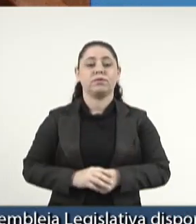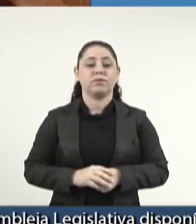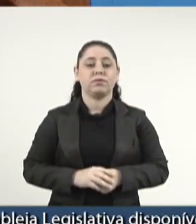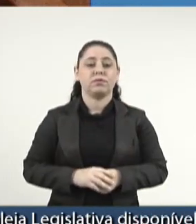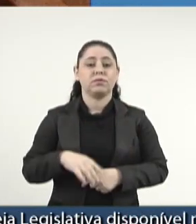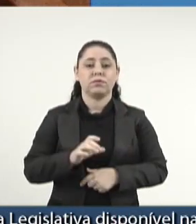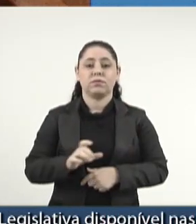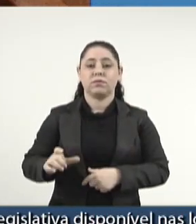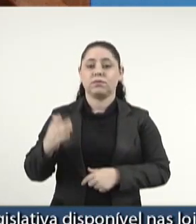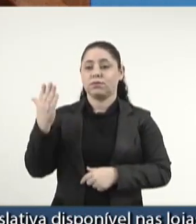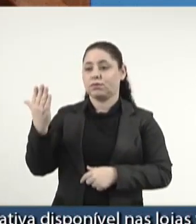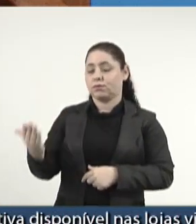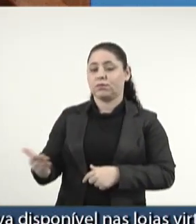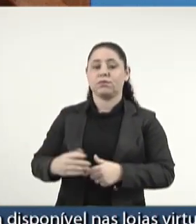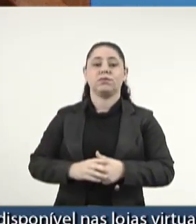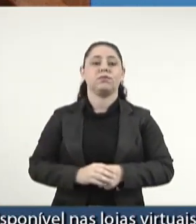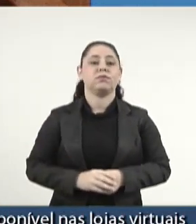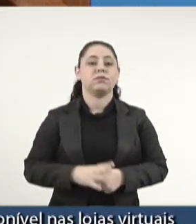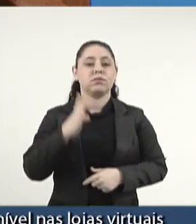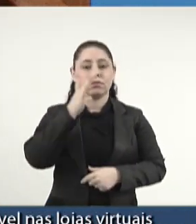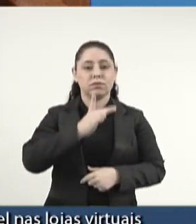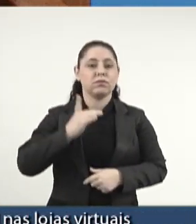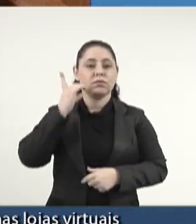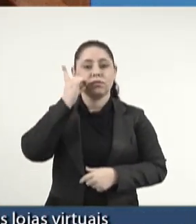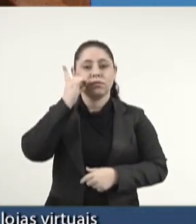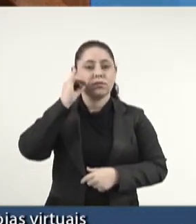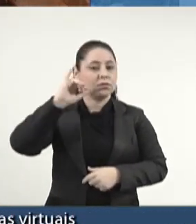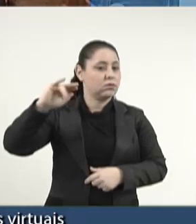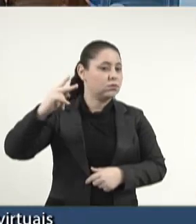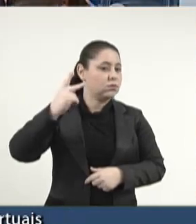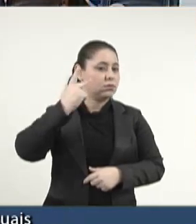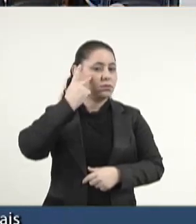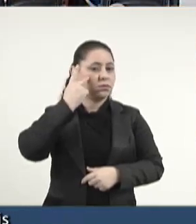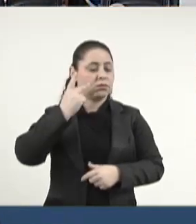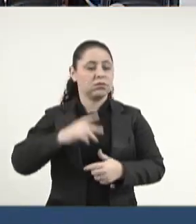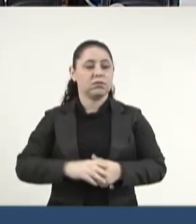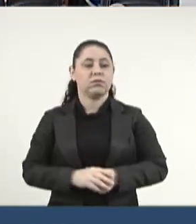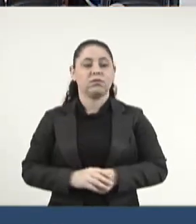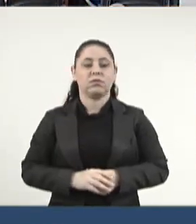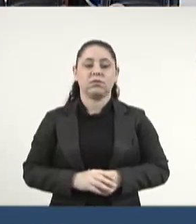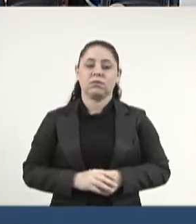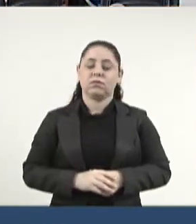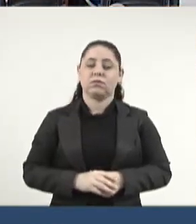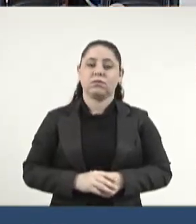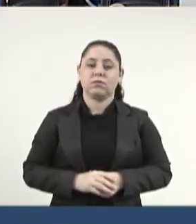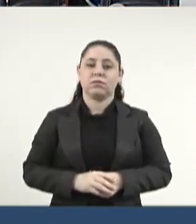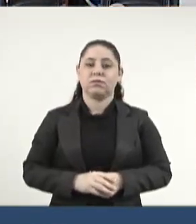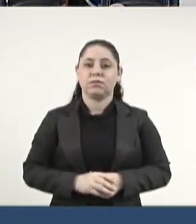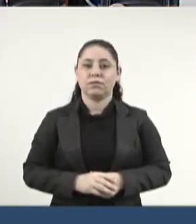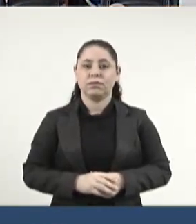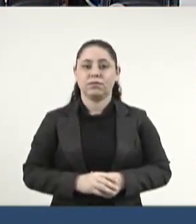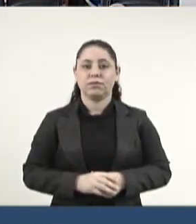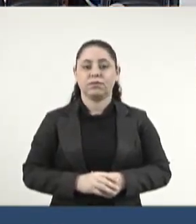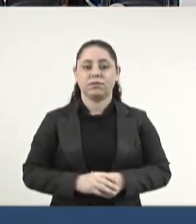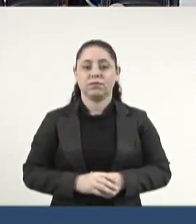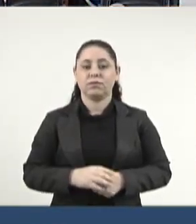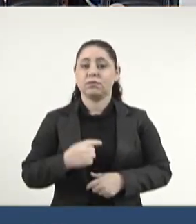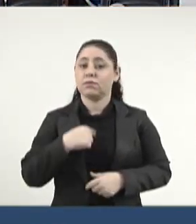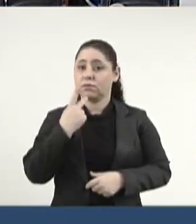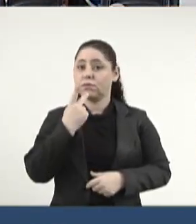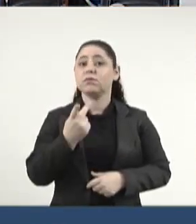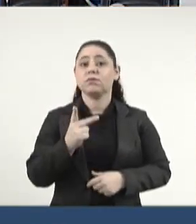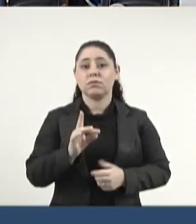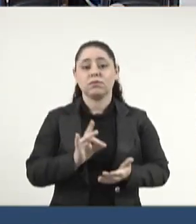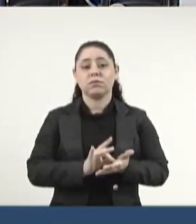Concedo a parte? Concedo a parte. Deputado João Henrique, eu vou te falar